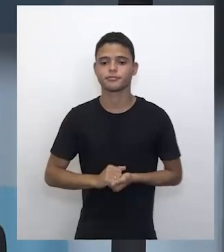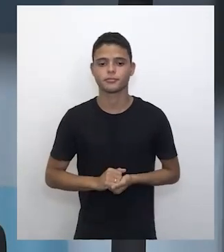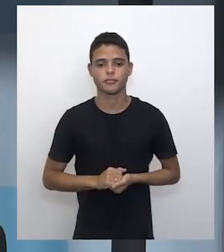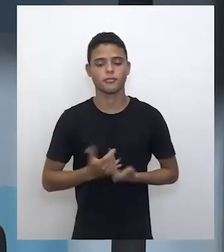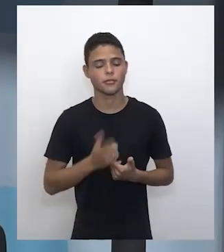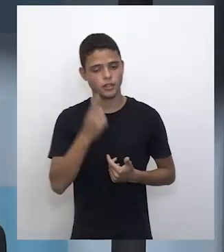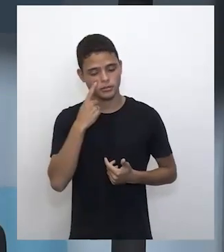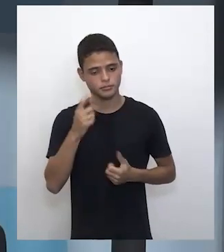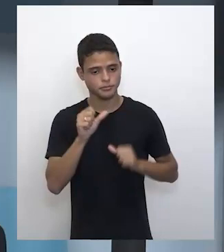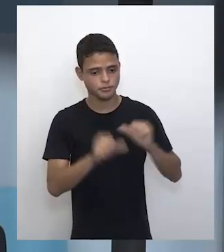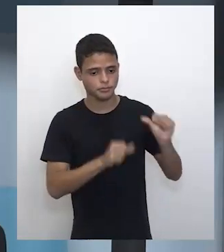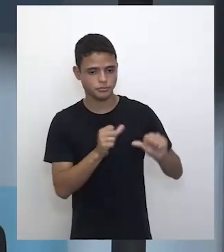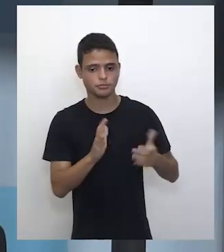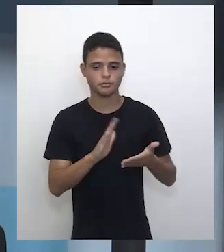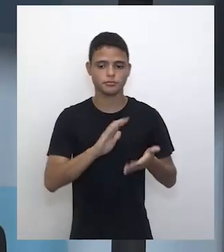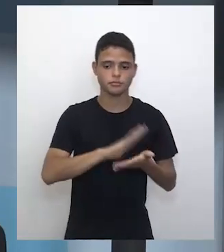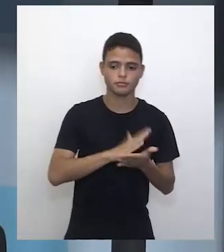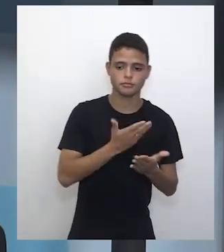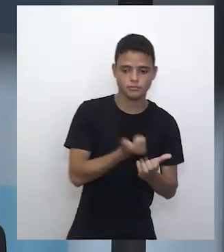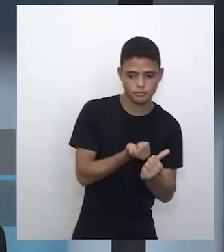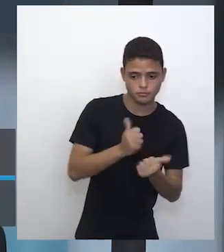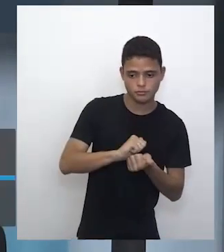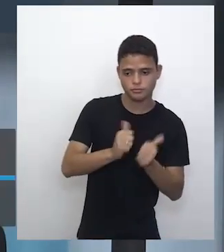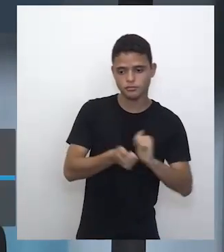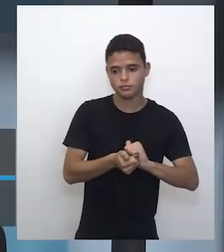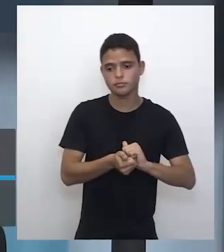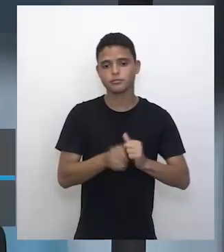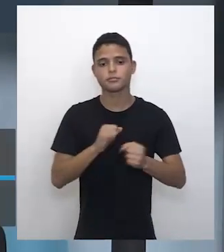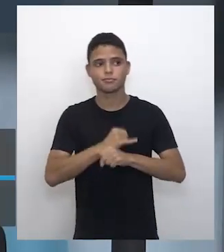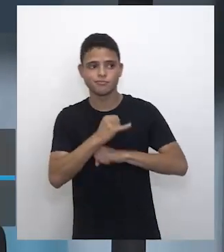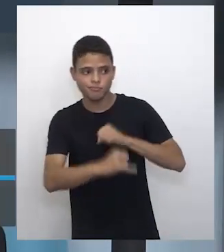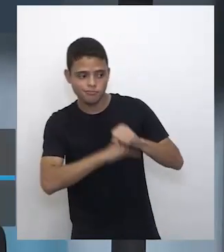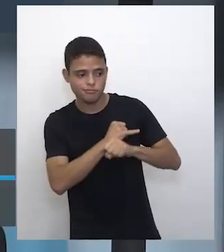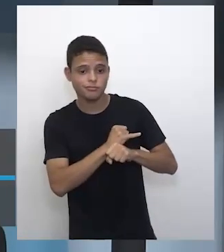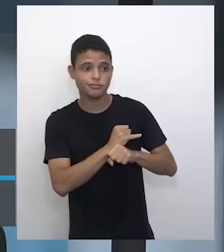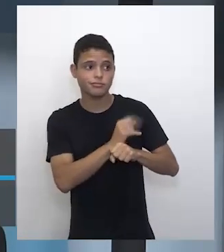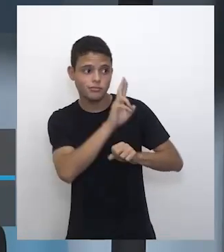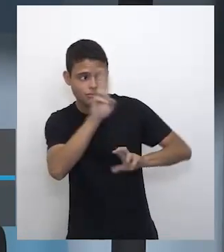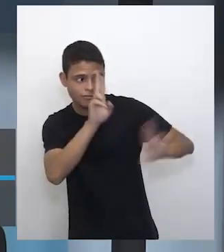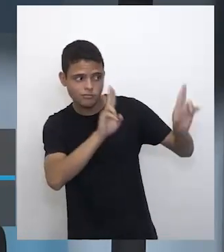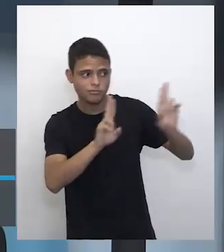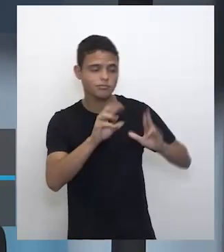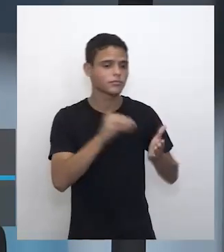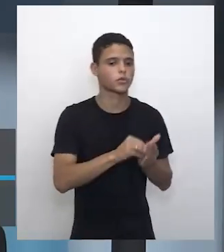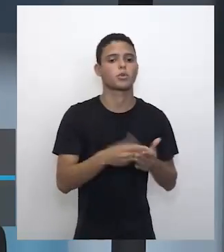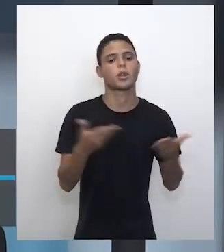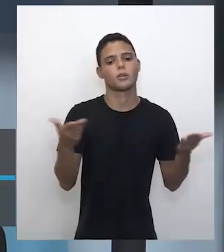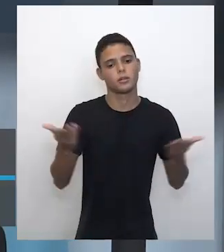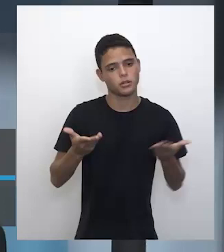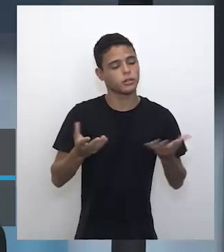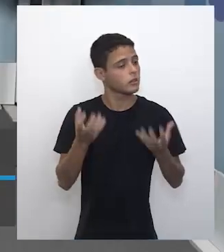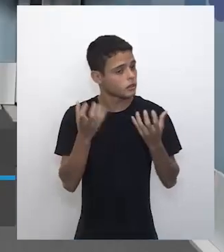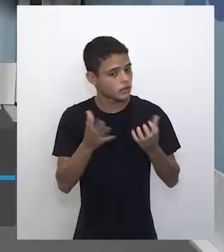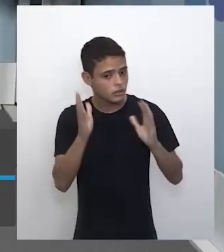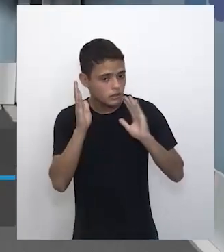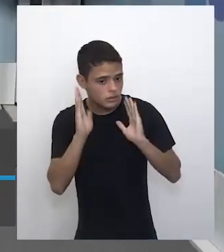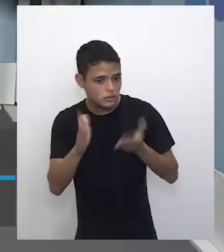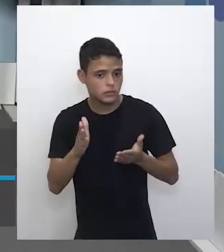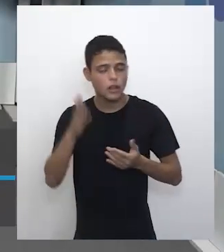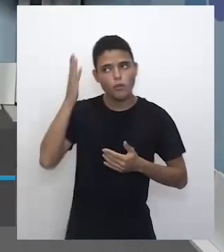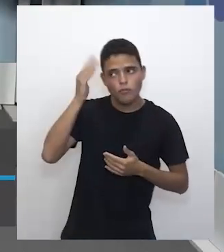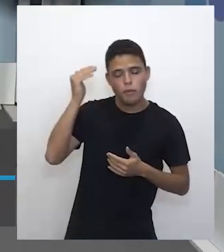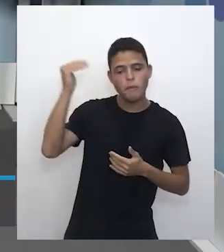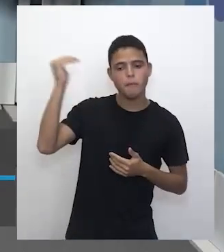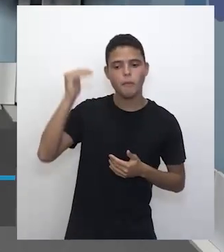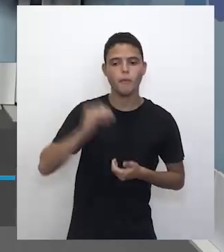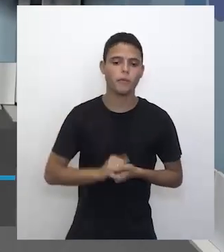Mauro? Tenho a internet, de repente as pessoas não colocavam nem o nome. Agora já quer fazer não só história. O nome, como coloca